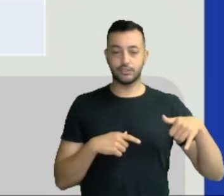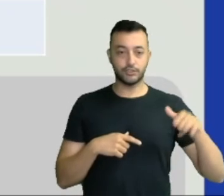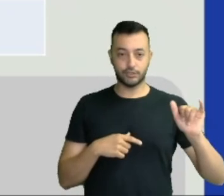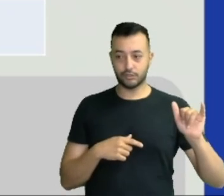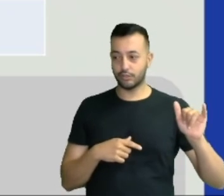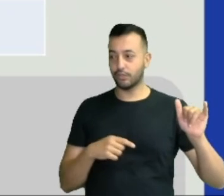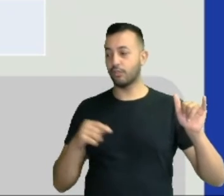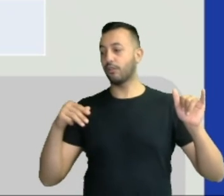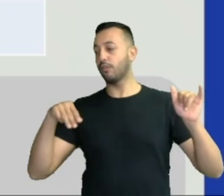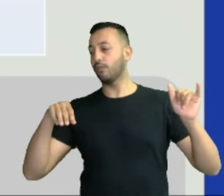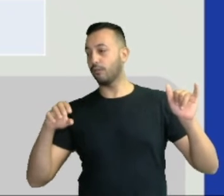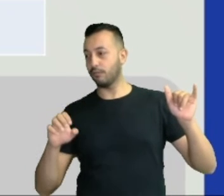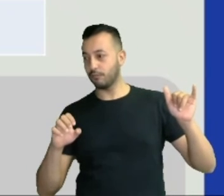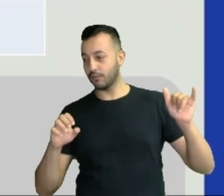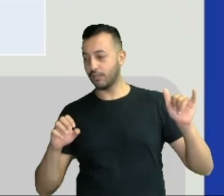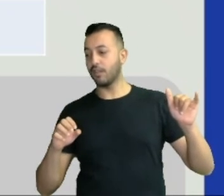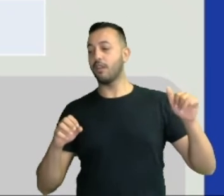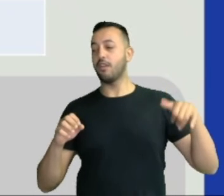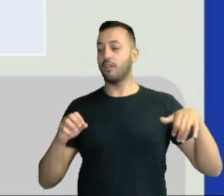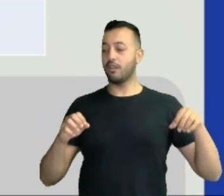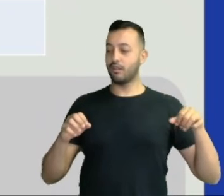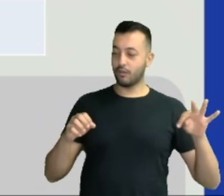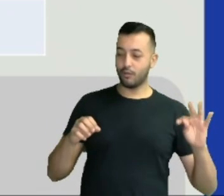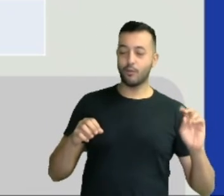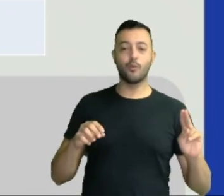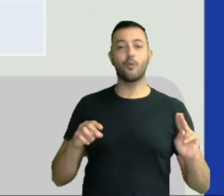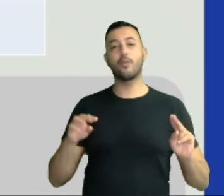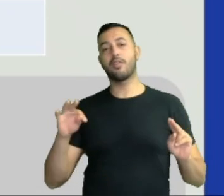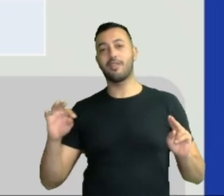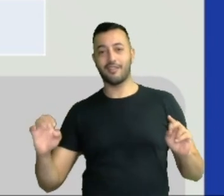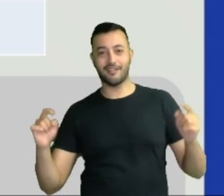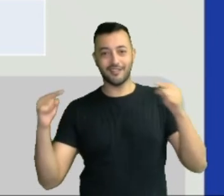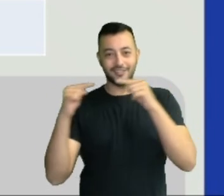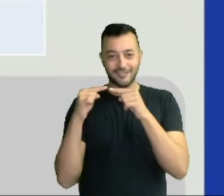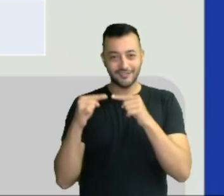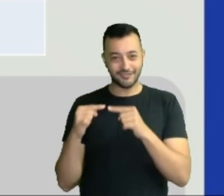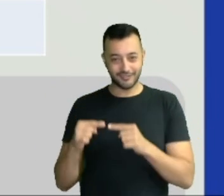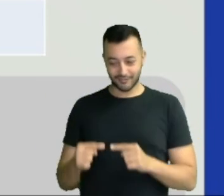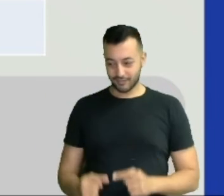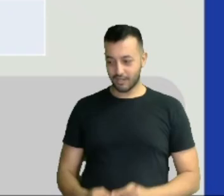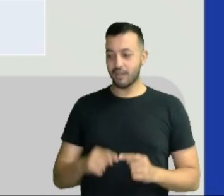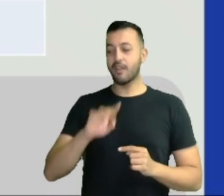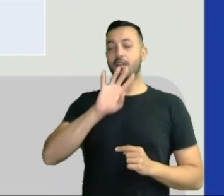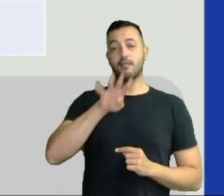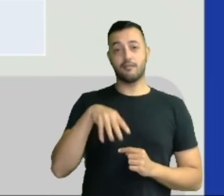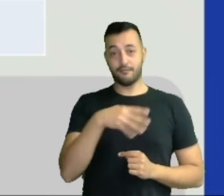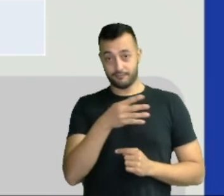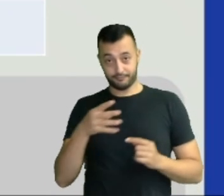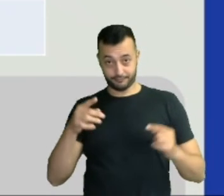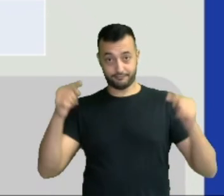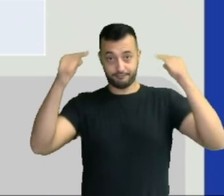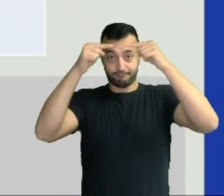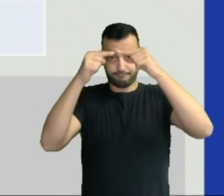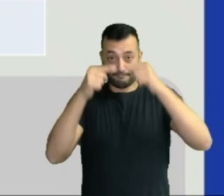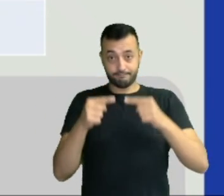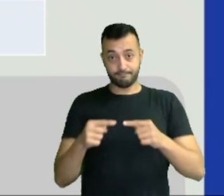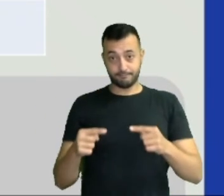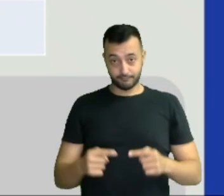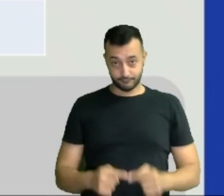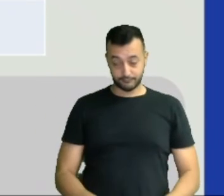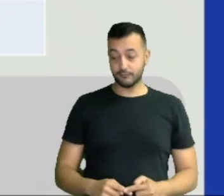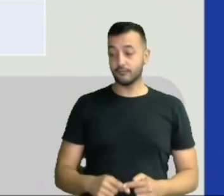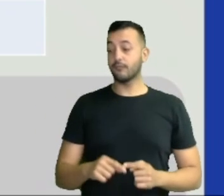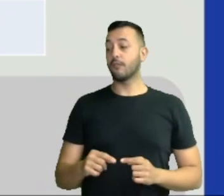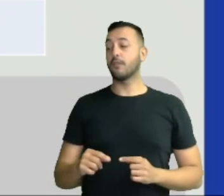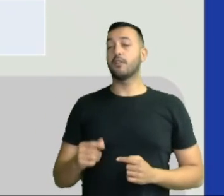te vas, él se va, nosotros nos vamos, vosotros os vais, ellos, ellas